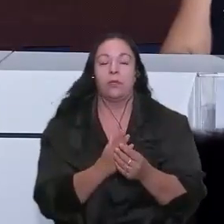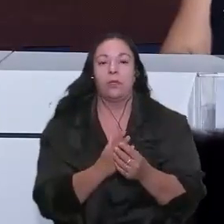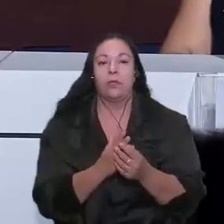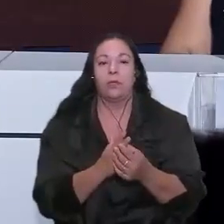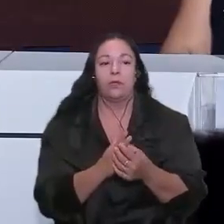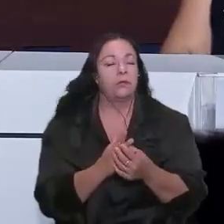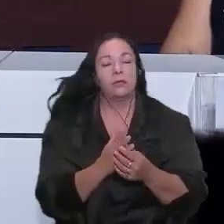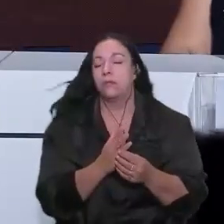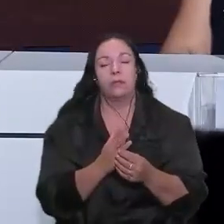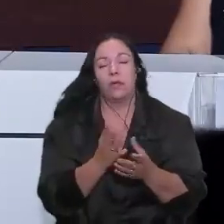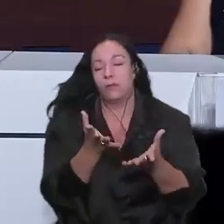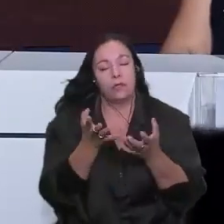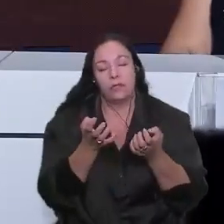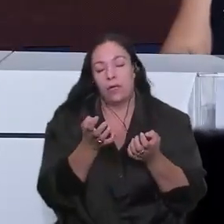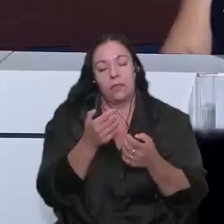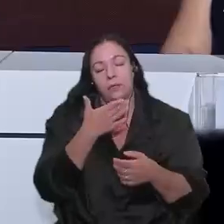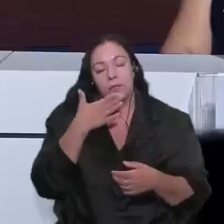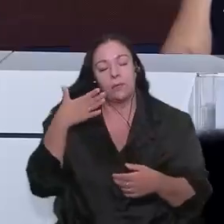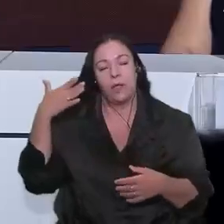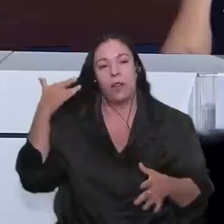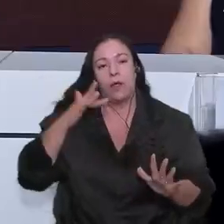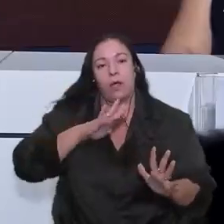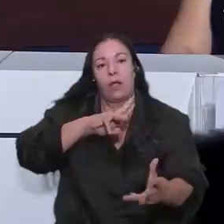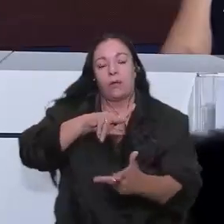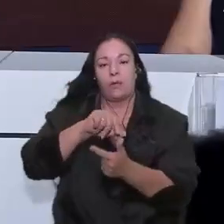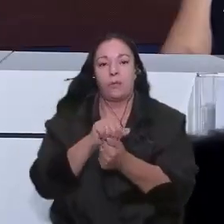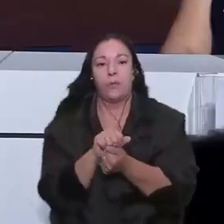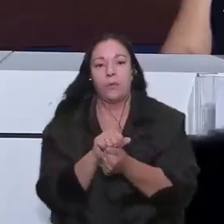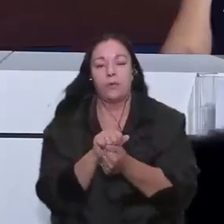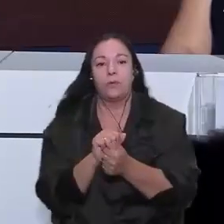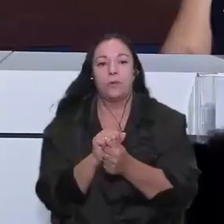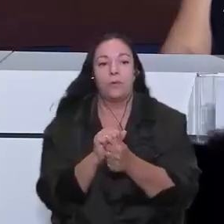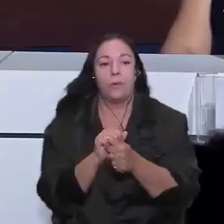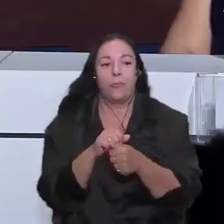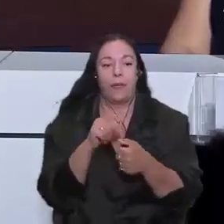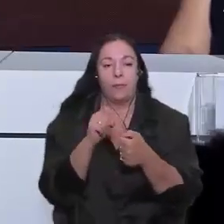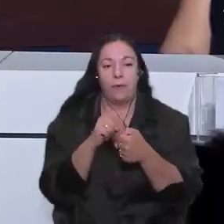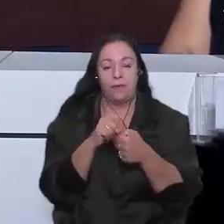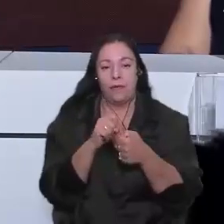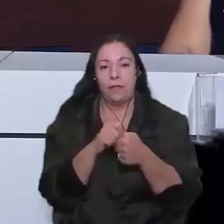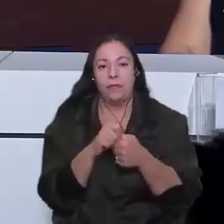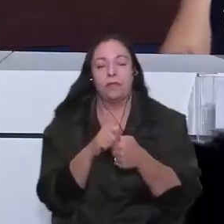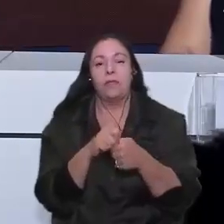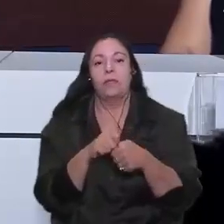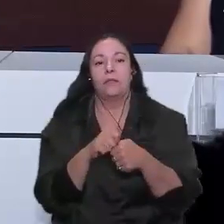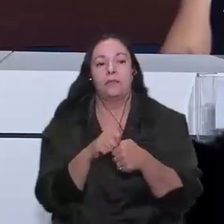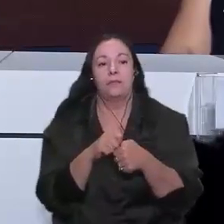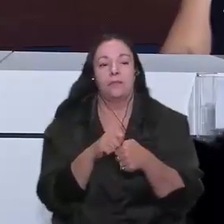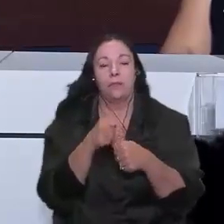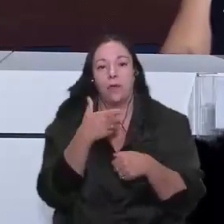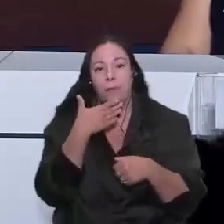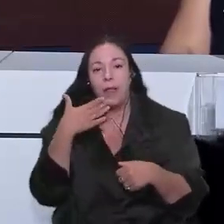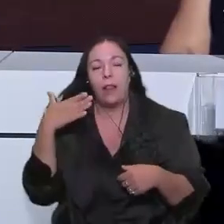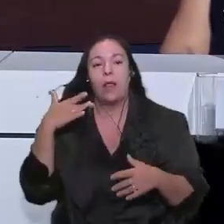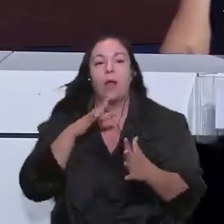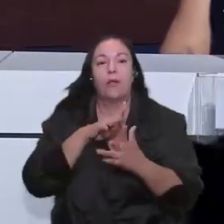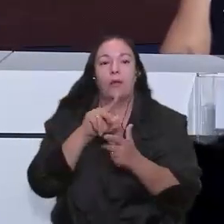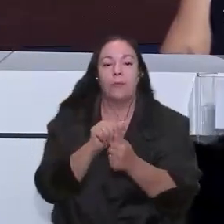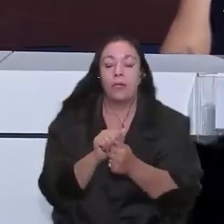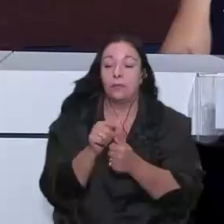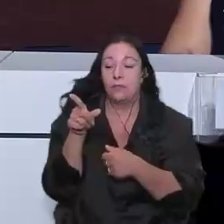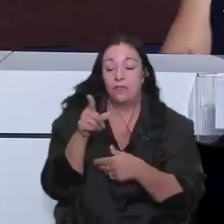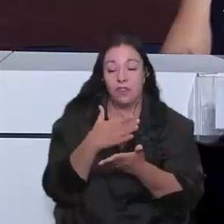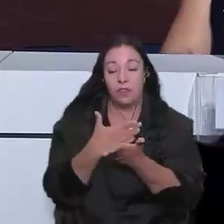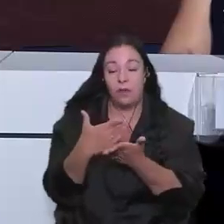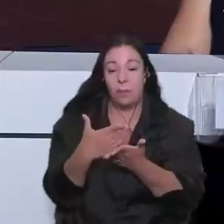nós não quiséssemos melhorar o mundo porque estamos fazendo uma birra e uma chantagem. Eu só melhoro o mundo se você começar